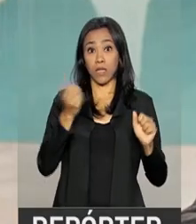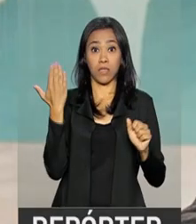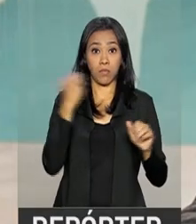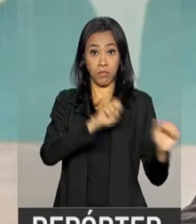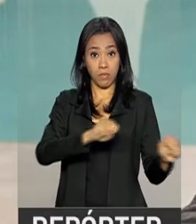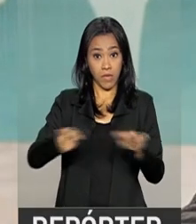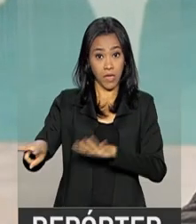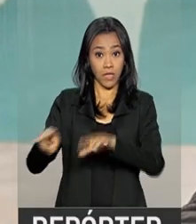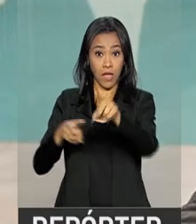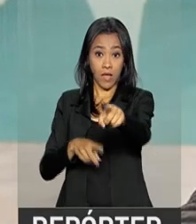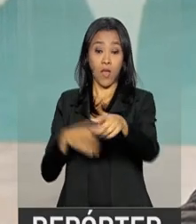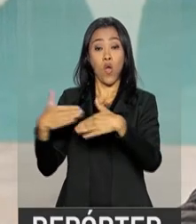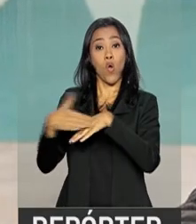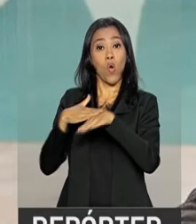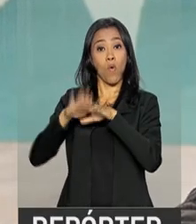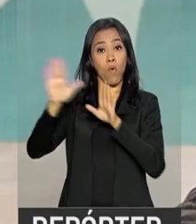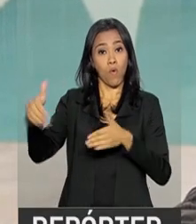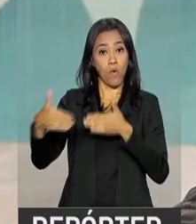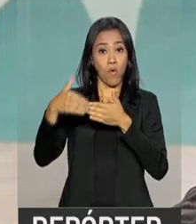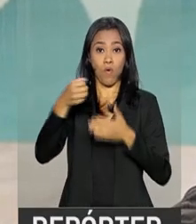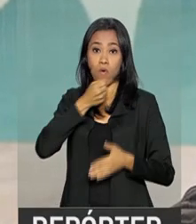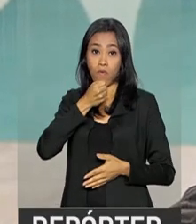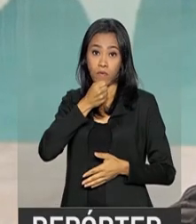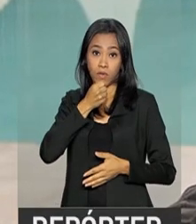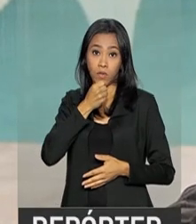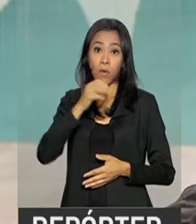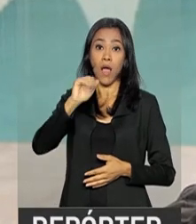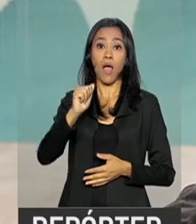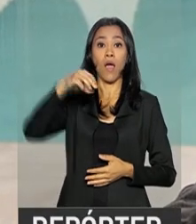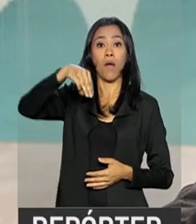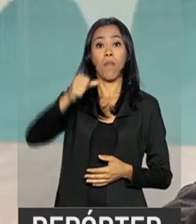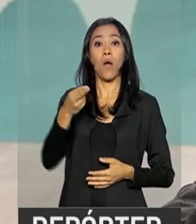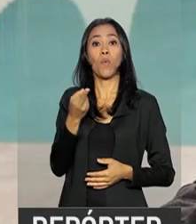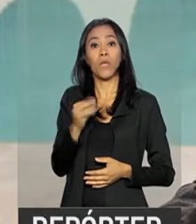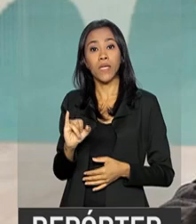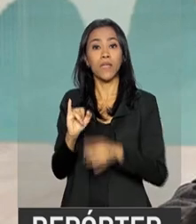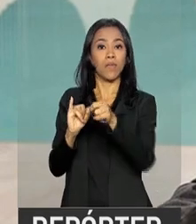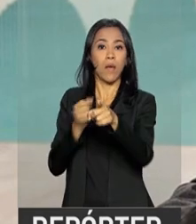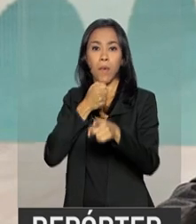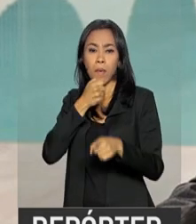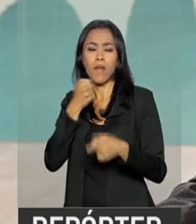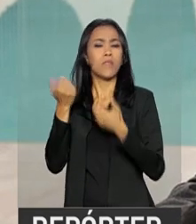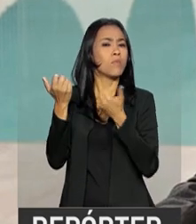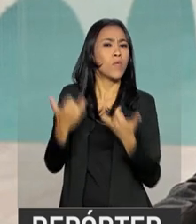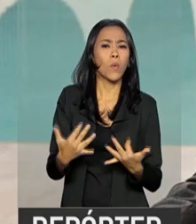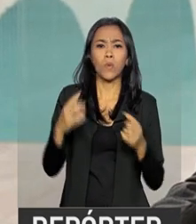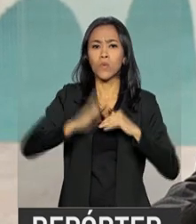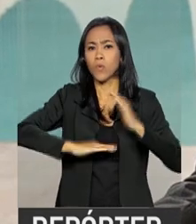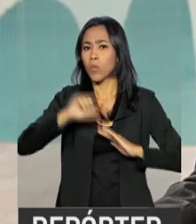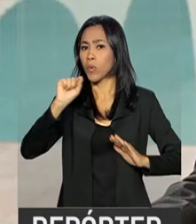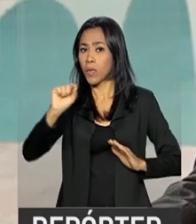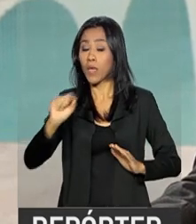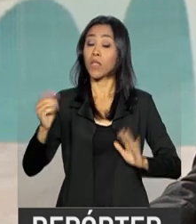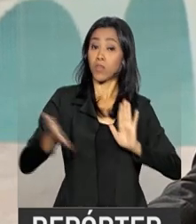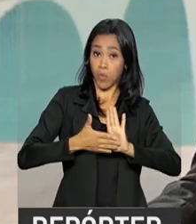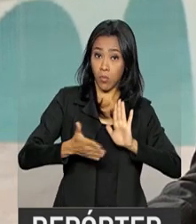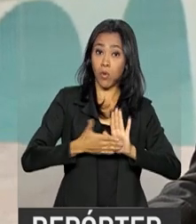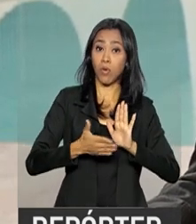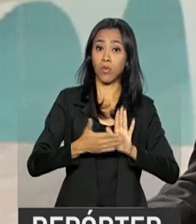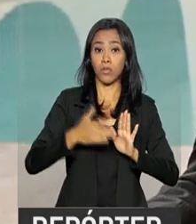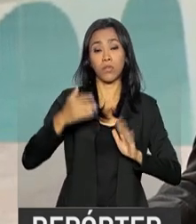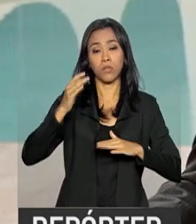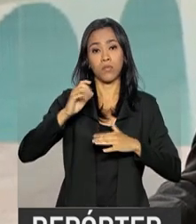no sábado foi a vez de conversar com o apresentador da band amaury júnior quando o presidente falou sobre as medidas que estão sendo tomadas